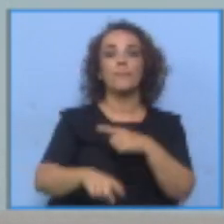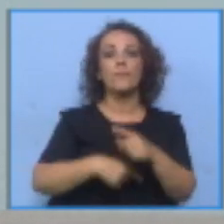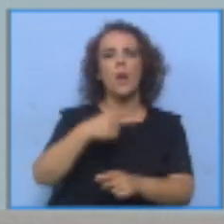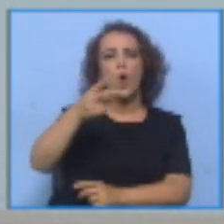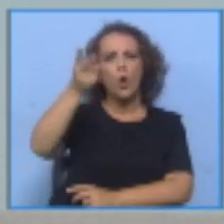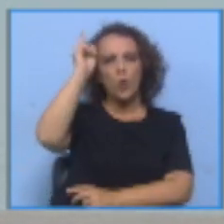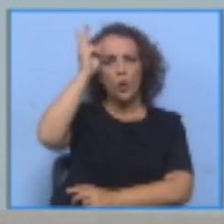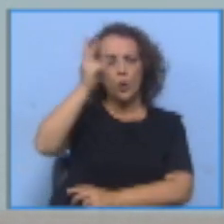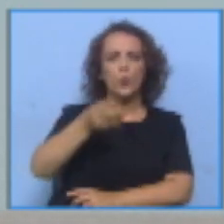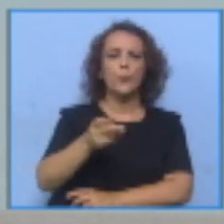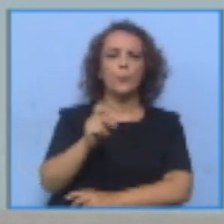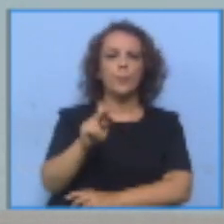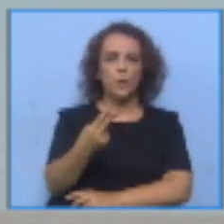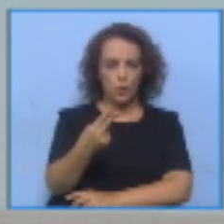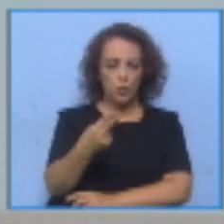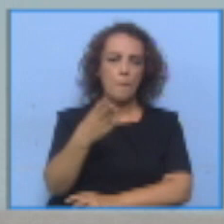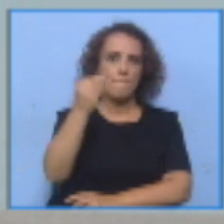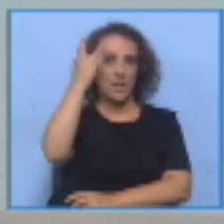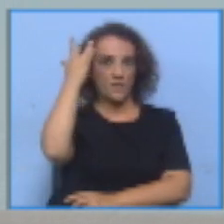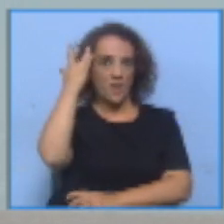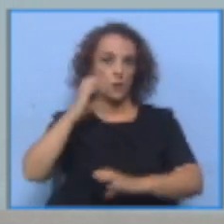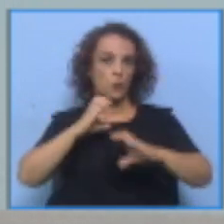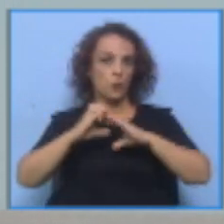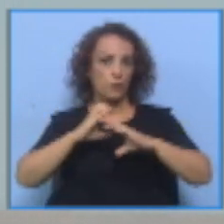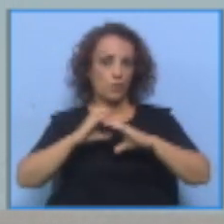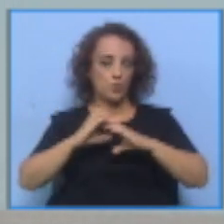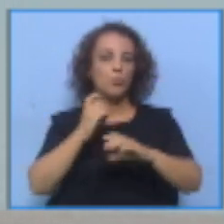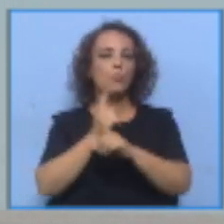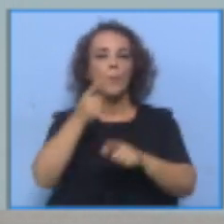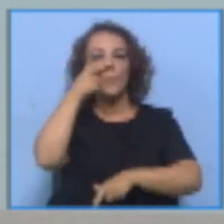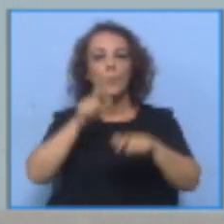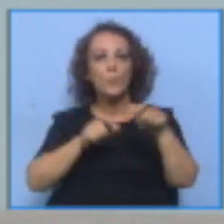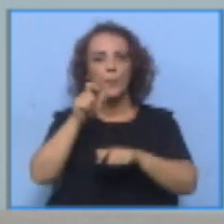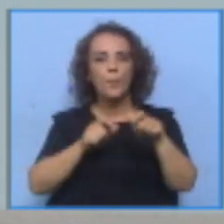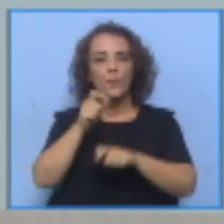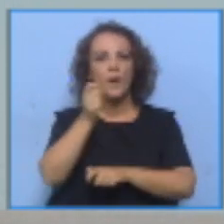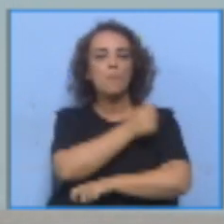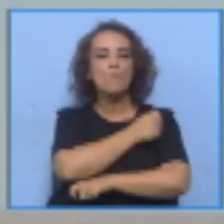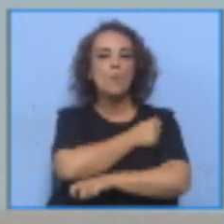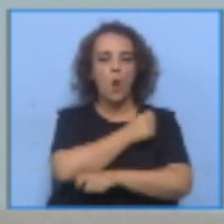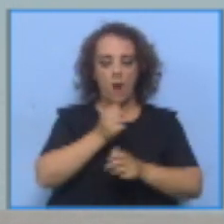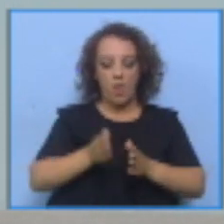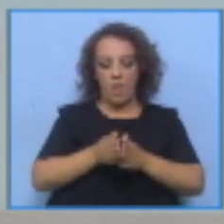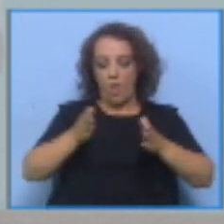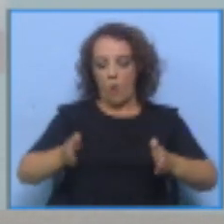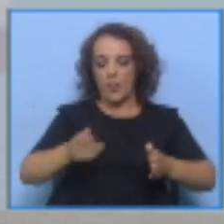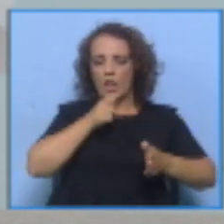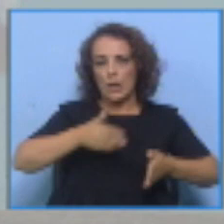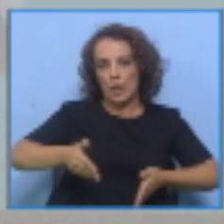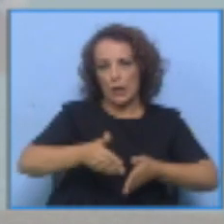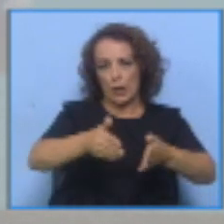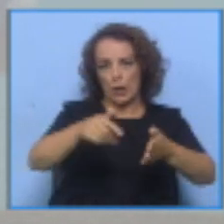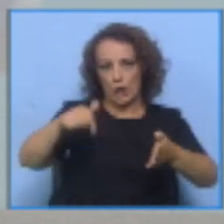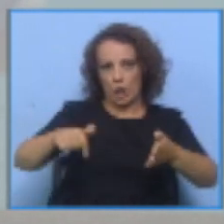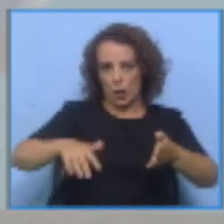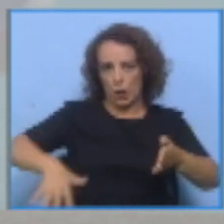trabalhou mais, porque é mais fácil pelas comunicações, junto dos povos que viviam mais nas margens dos rios, do Amazonas ou nos outros